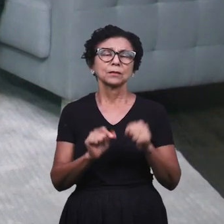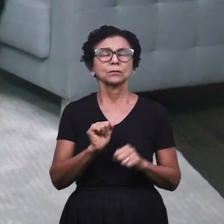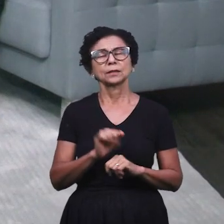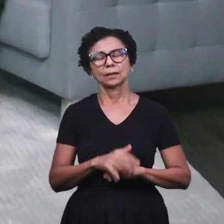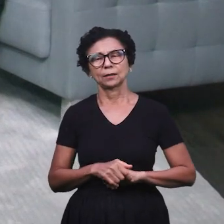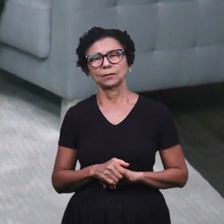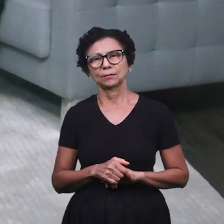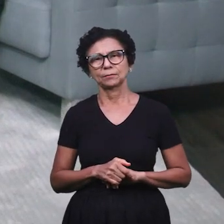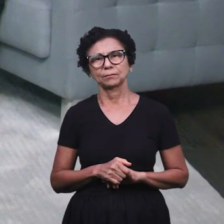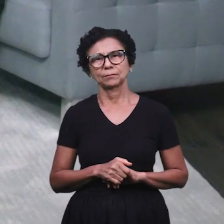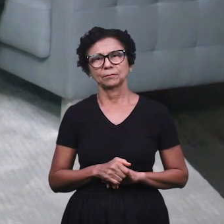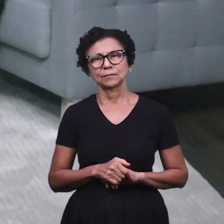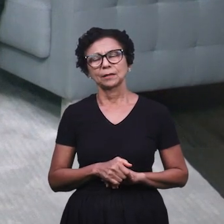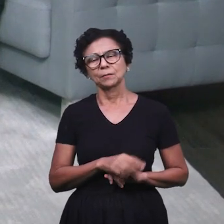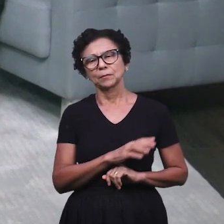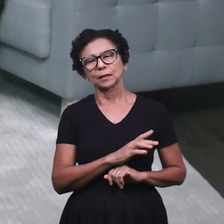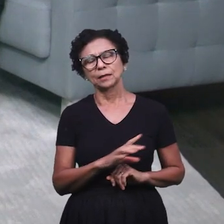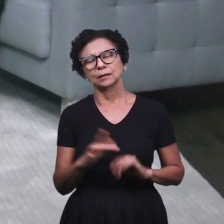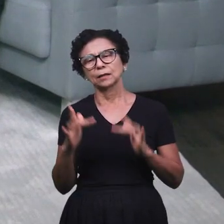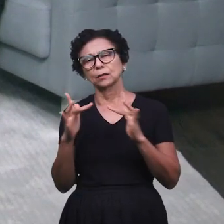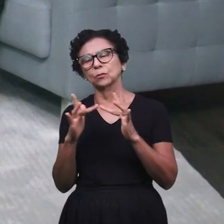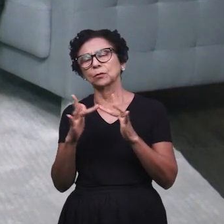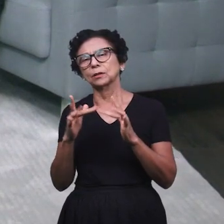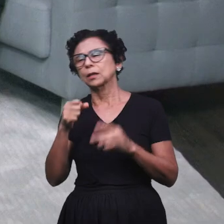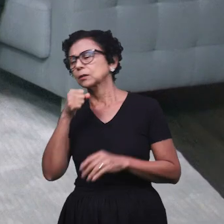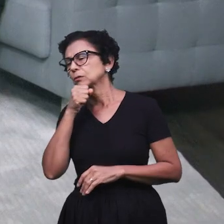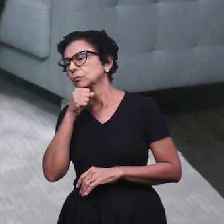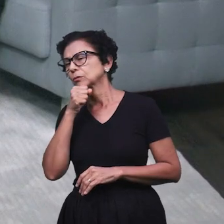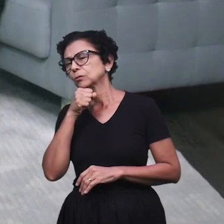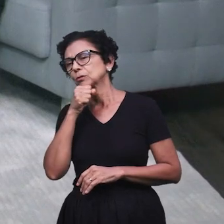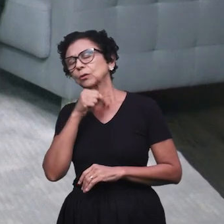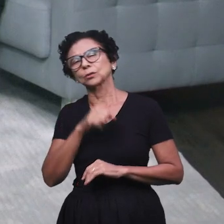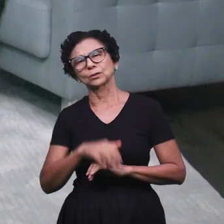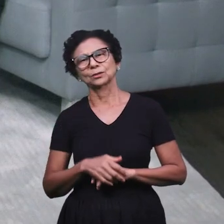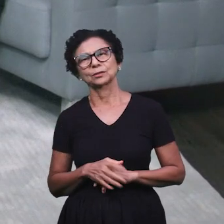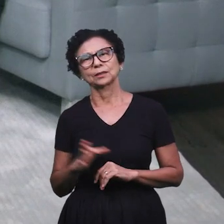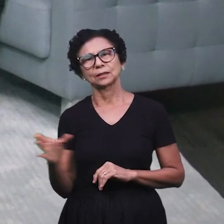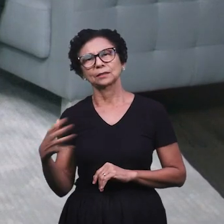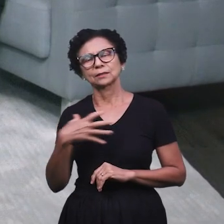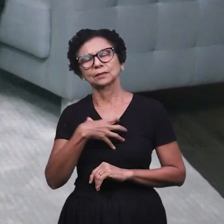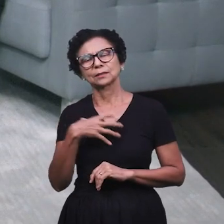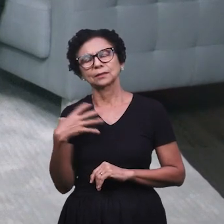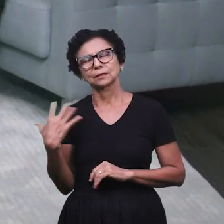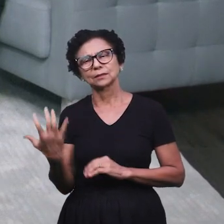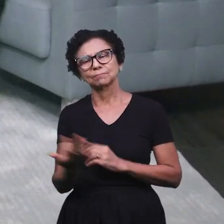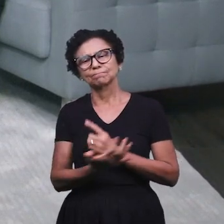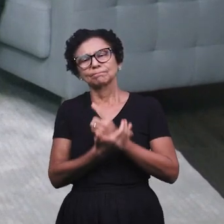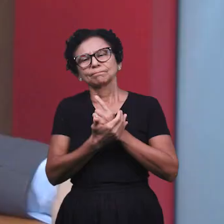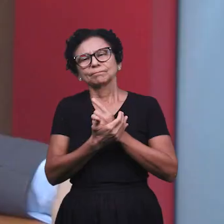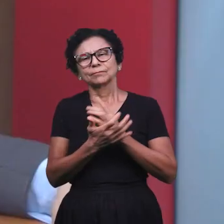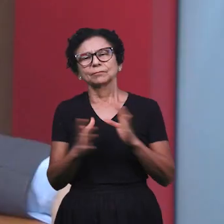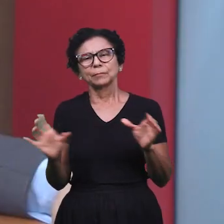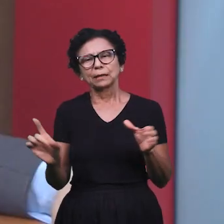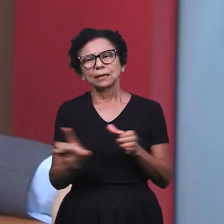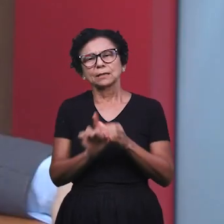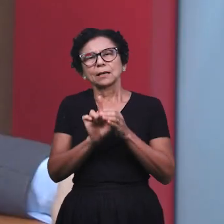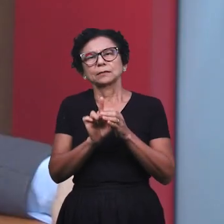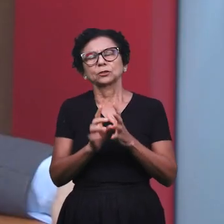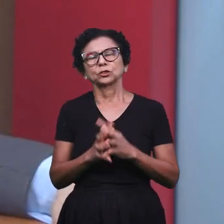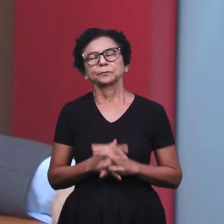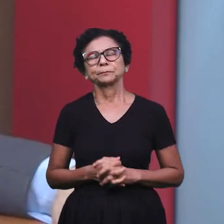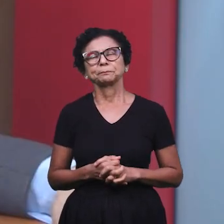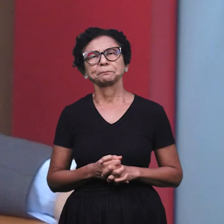espiritual para que o idoso, essa pessoa tão maravilhosa que é a pessoa idosa, ela se sinta acolhida pelo jovem? Eu acho